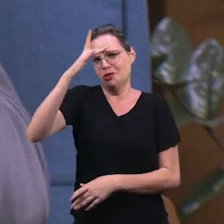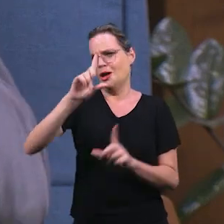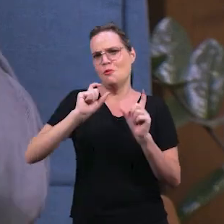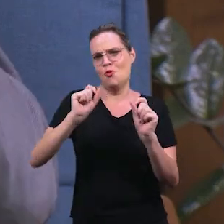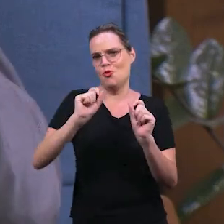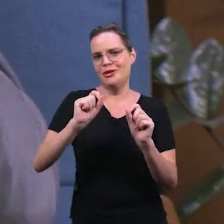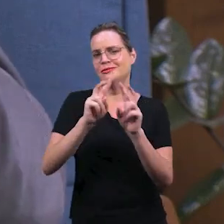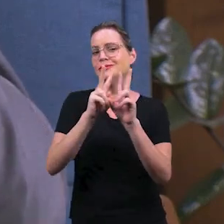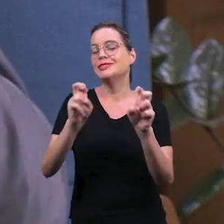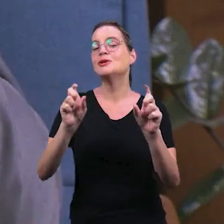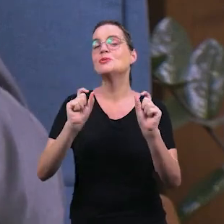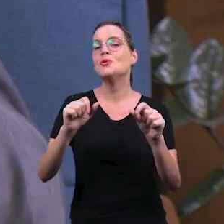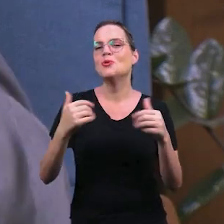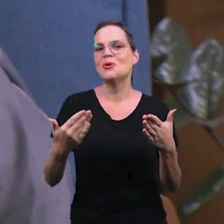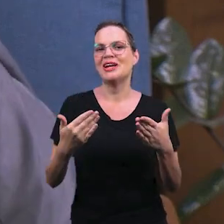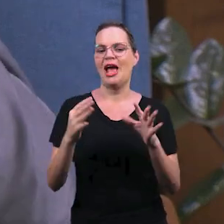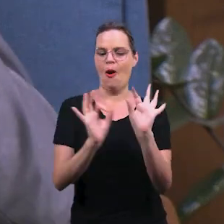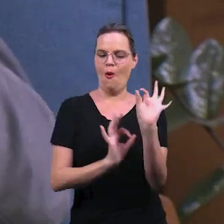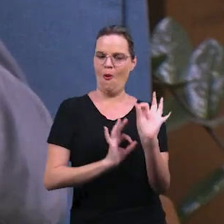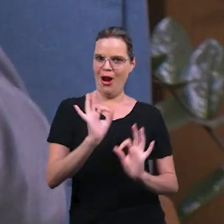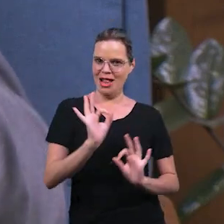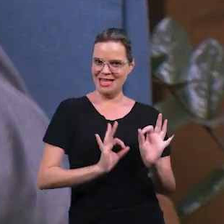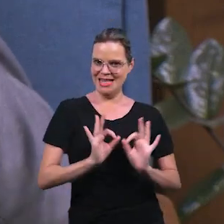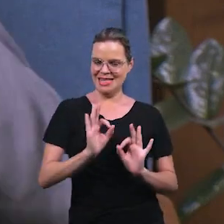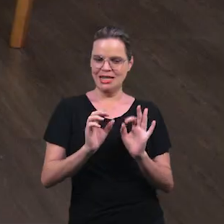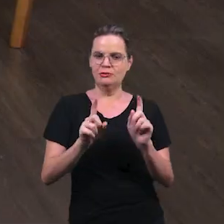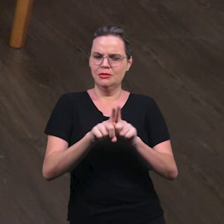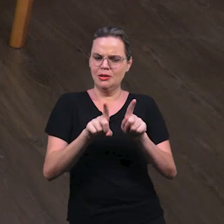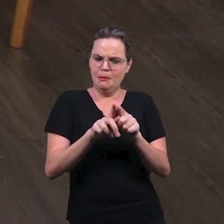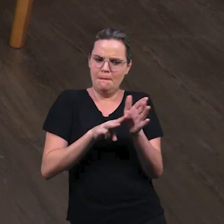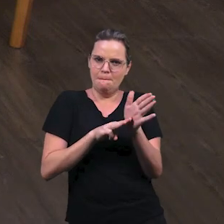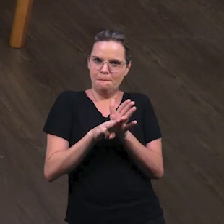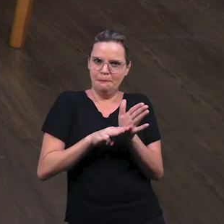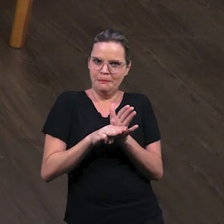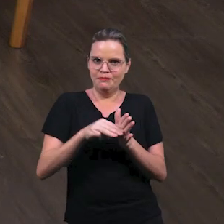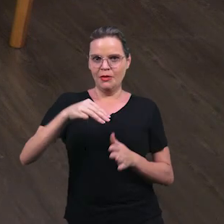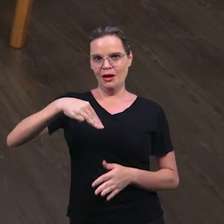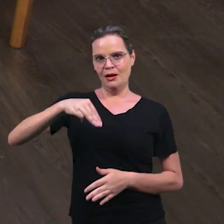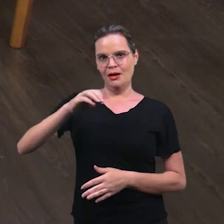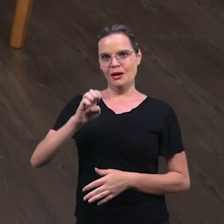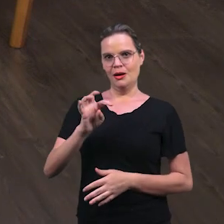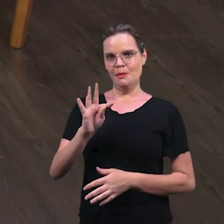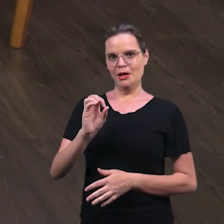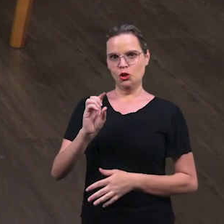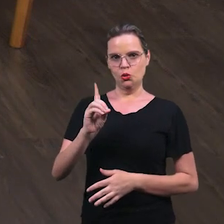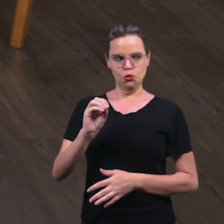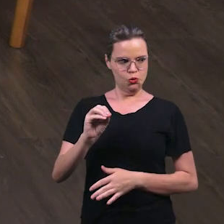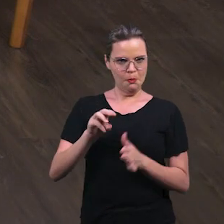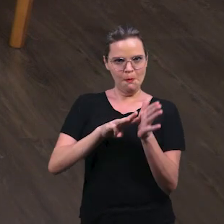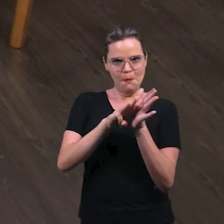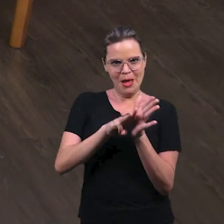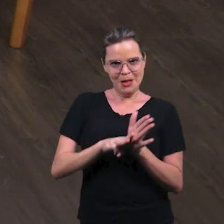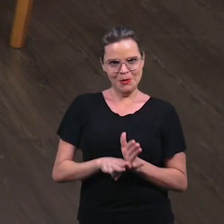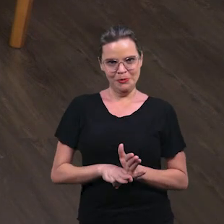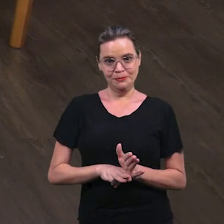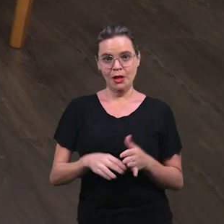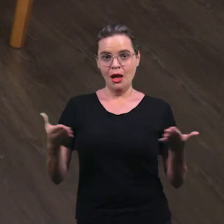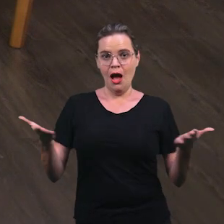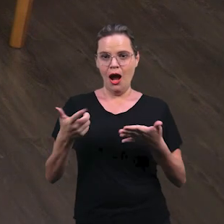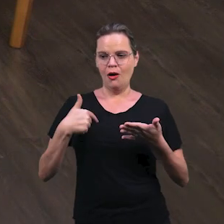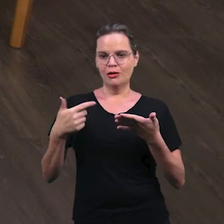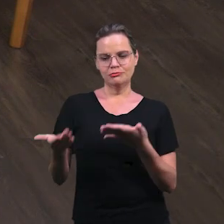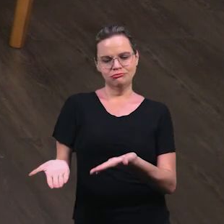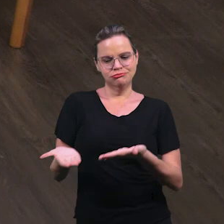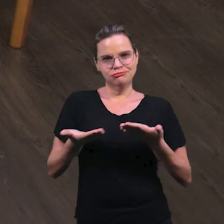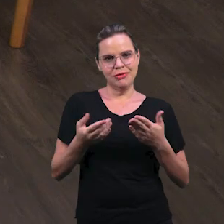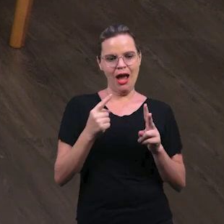sabendo. Organização e método. E para abordar esse tema, eu recebo comigo aqui as queridas irmãs